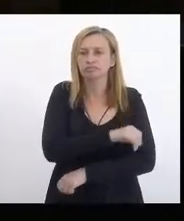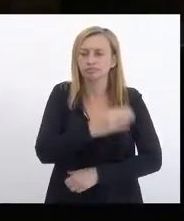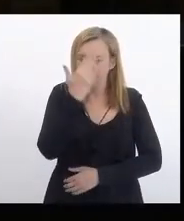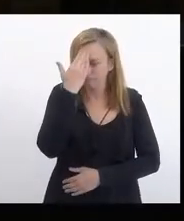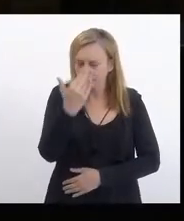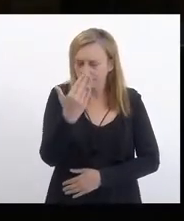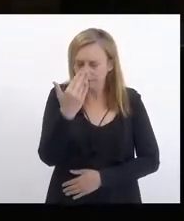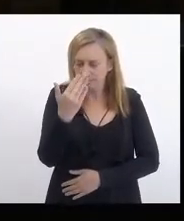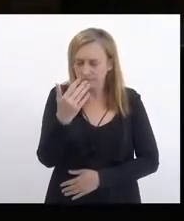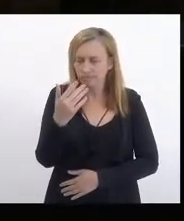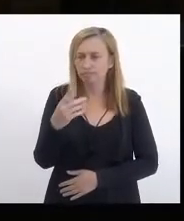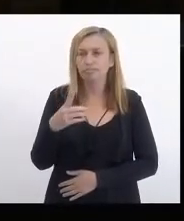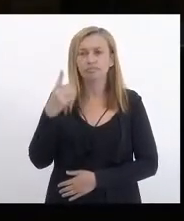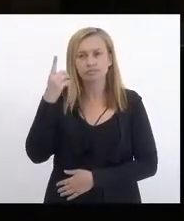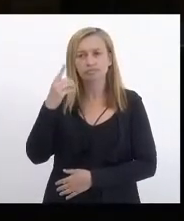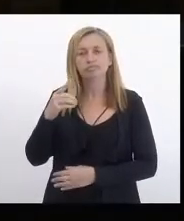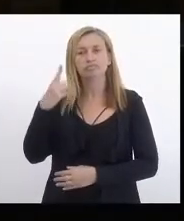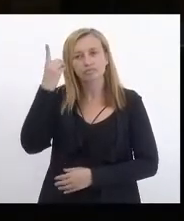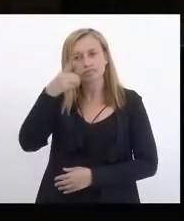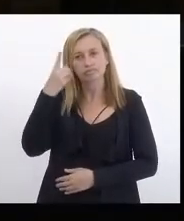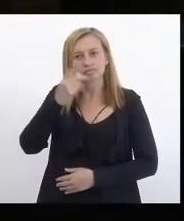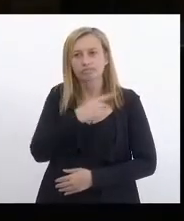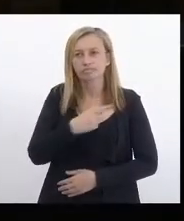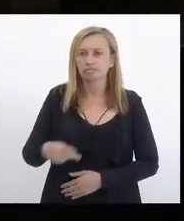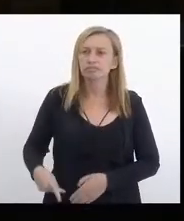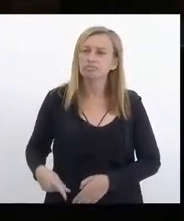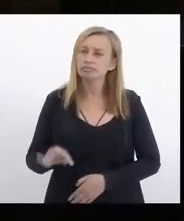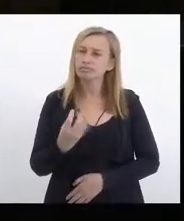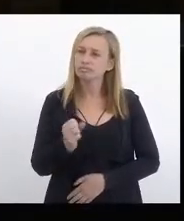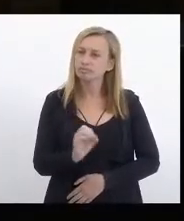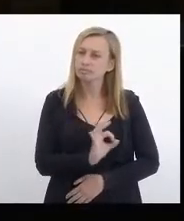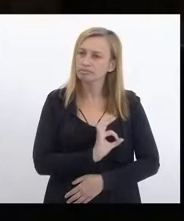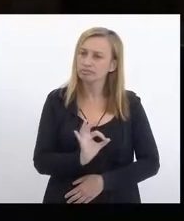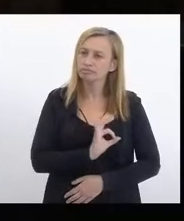Muito obrigado, nobre deputada. Presidente Marta Rocha.